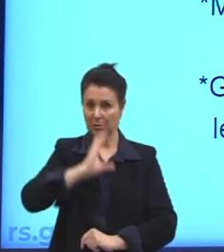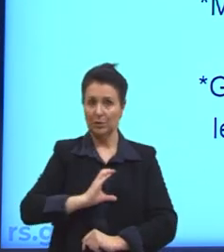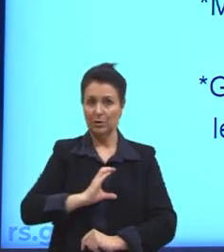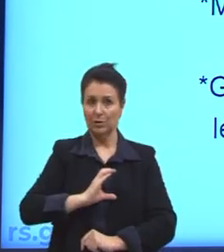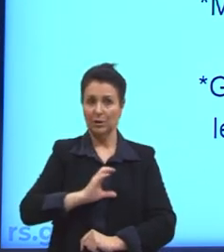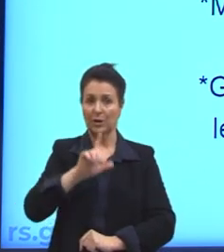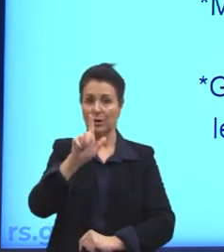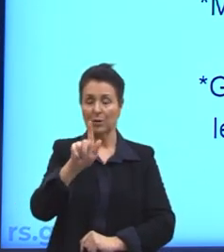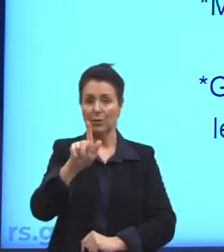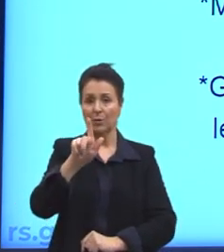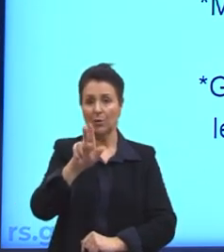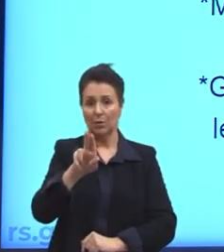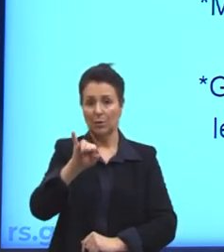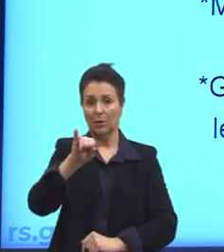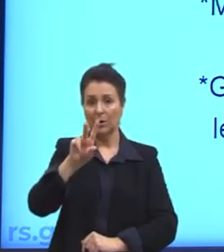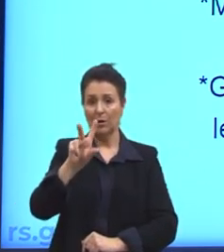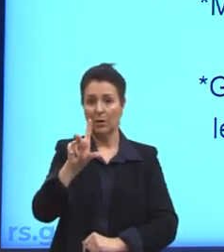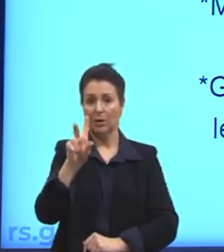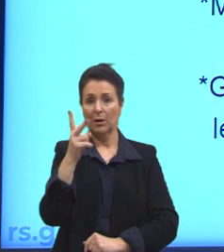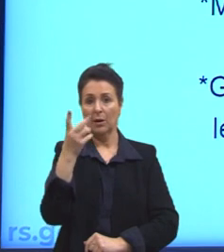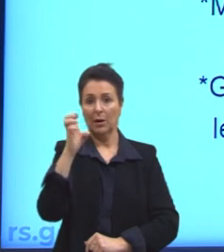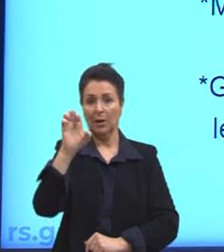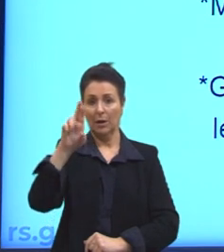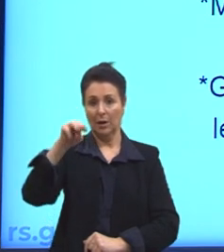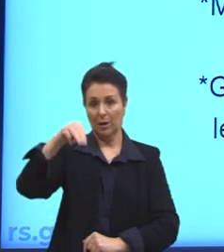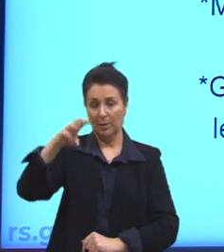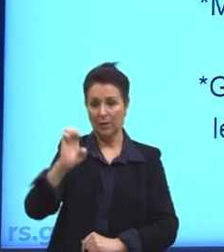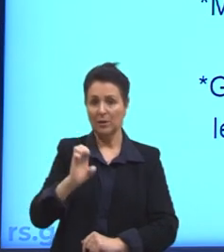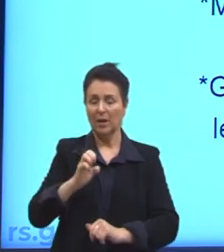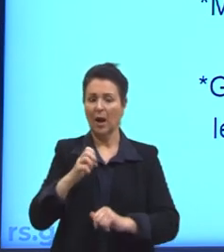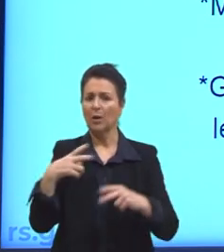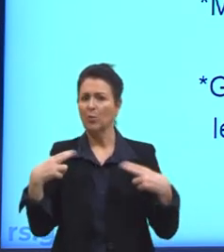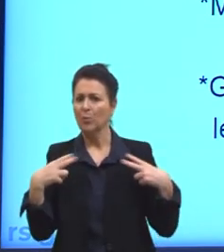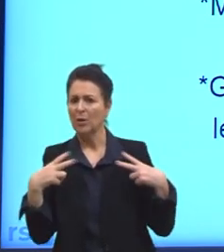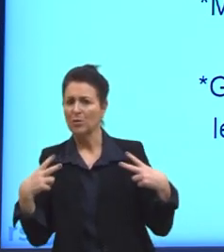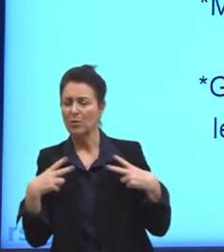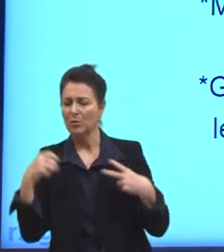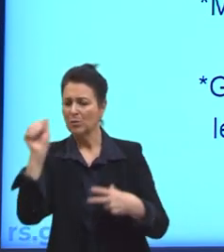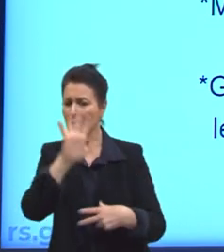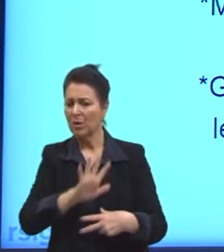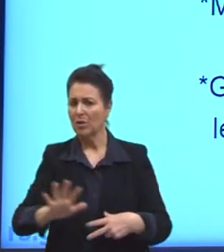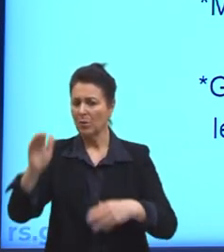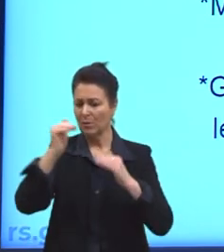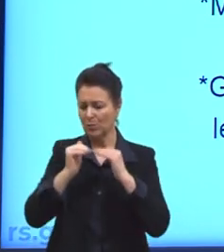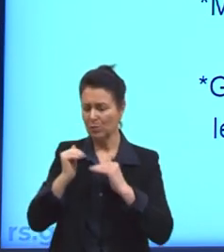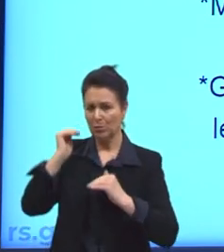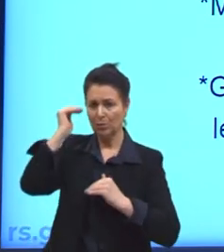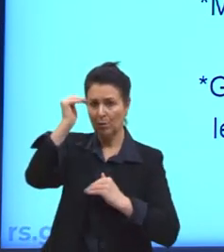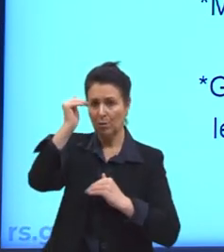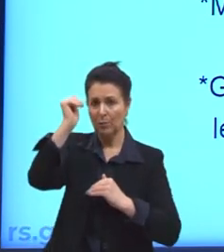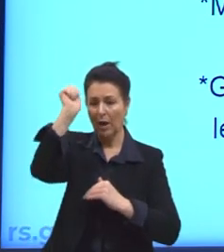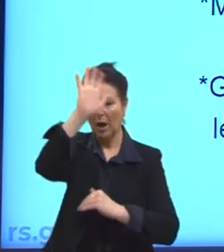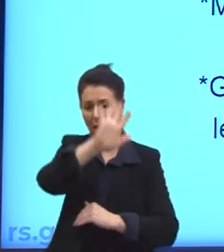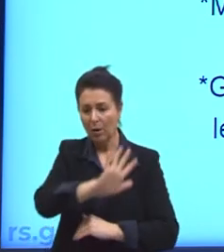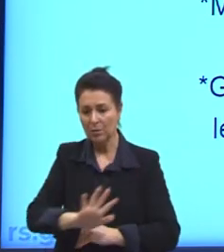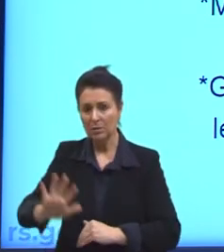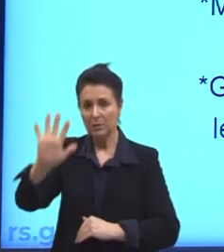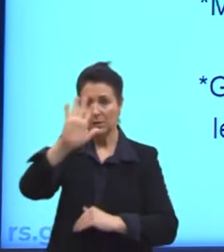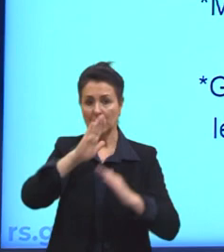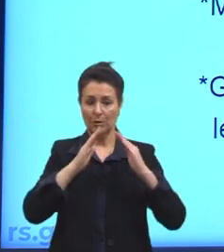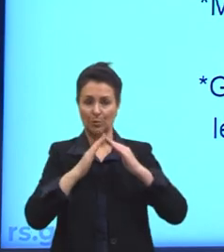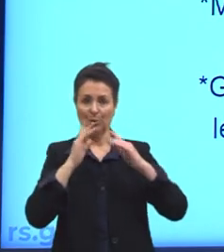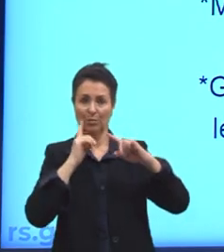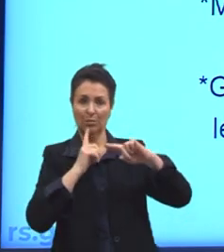ele disse que o particularismo Nacional estava se sobrepondo ao universalismo da